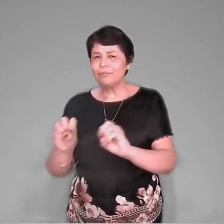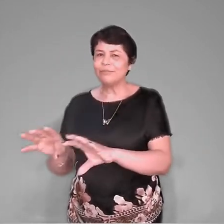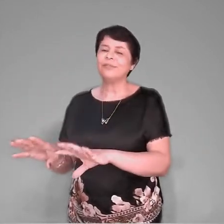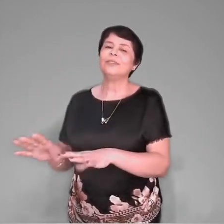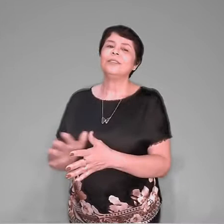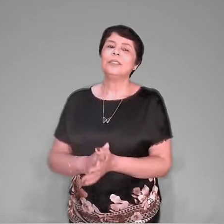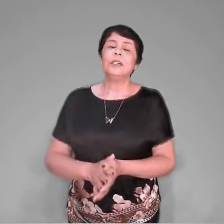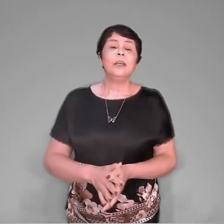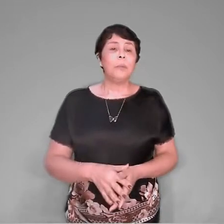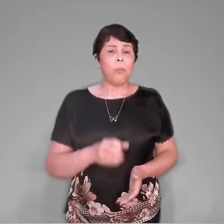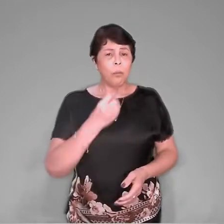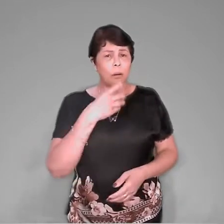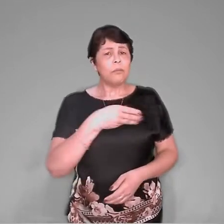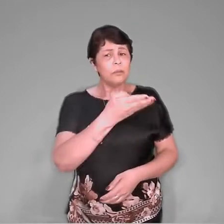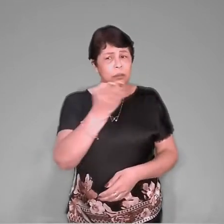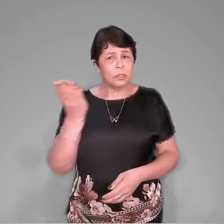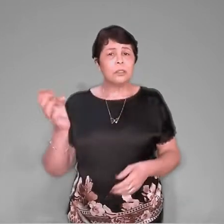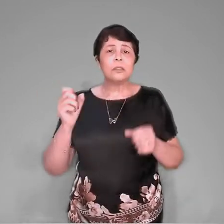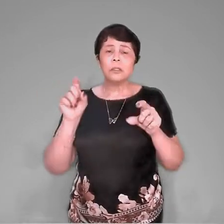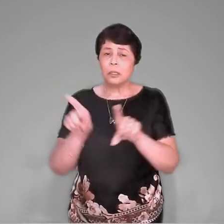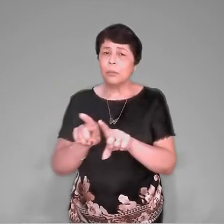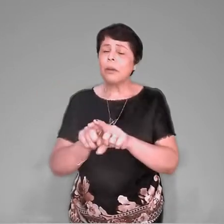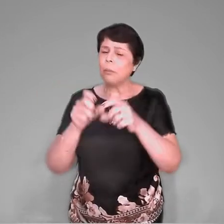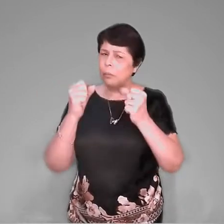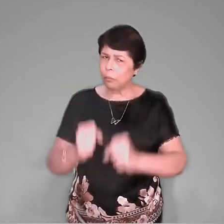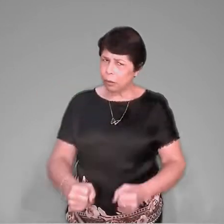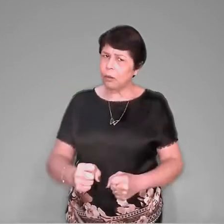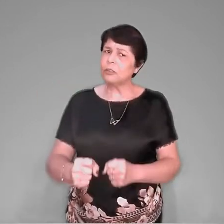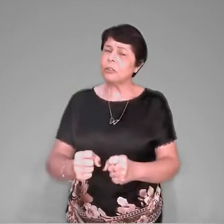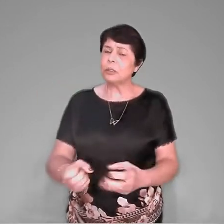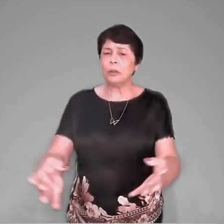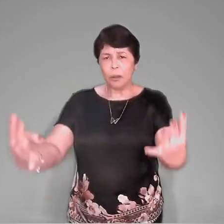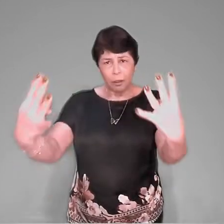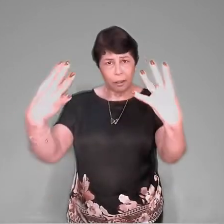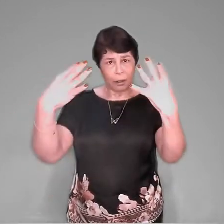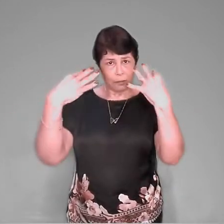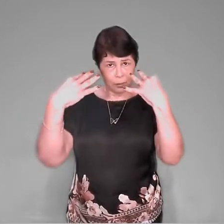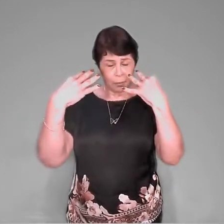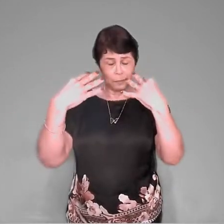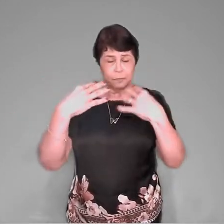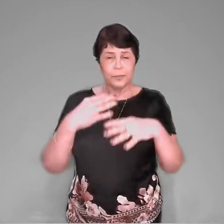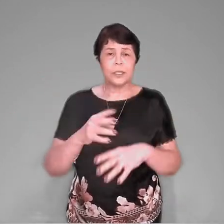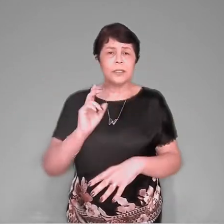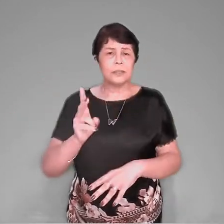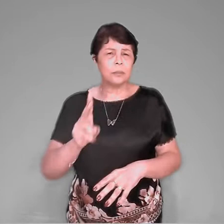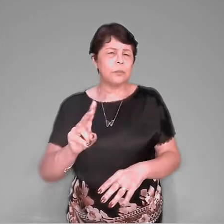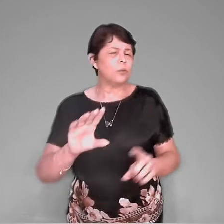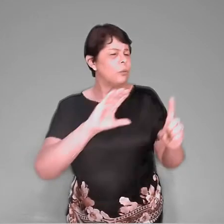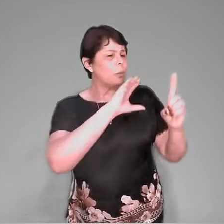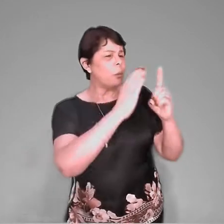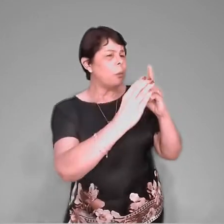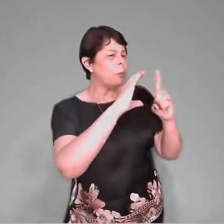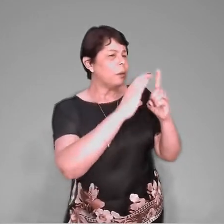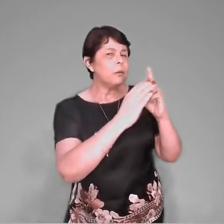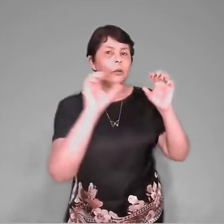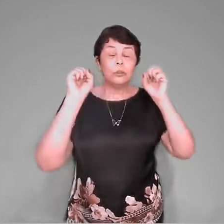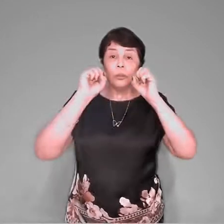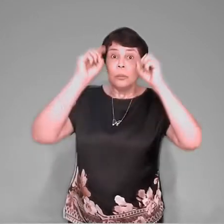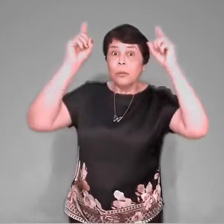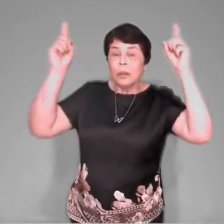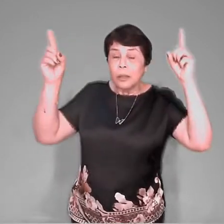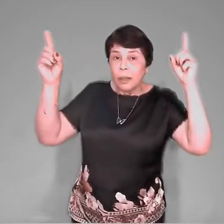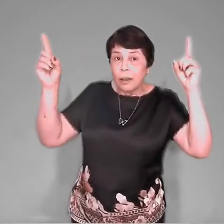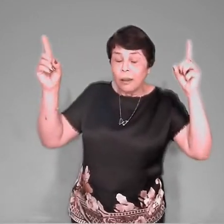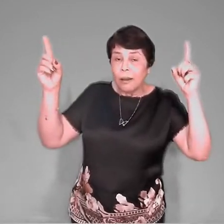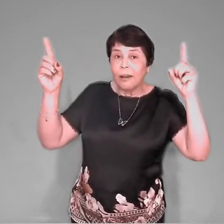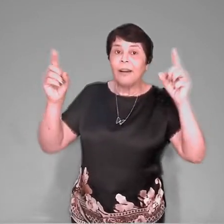acompanhado as aulas, têm sido muito interessantes, e eu faço questão de ouvir as aulas. Na parte da manhã, domingo para mim é um privilégio, eu